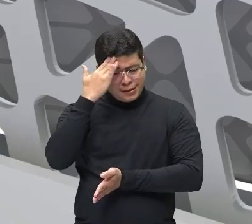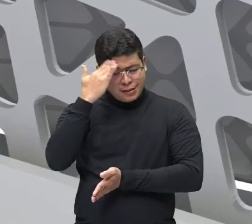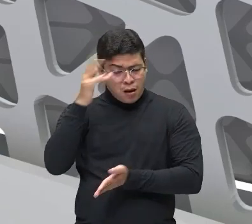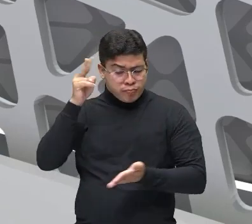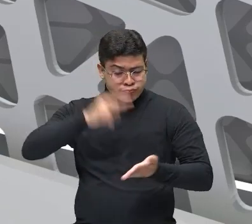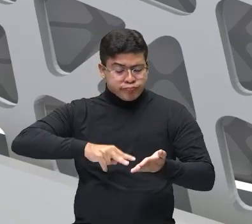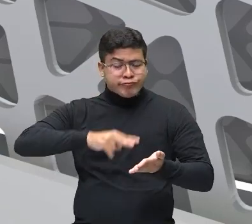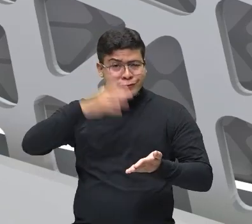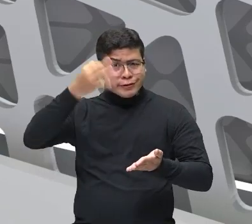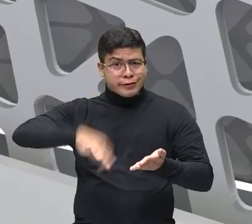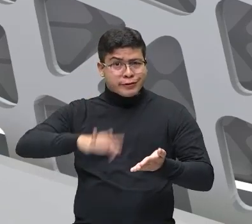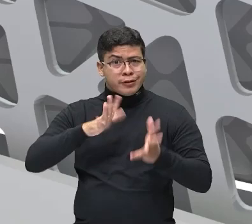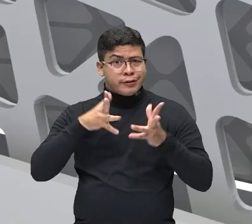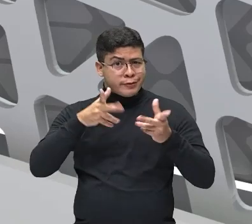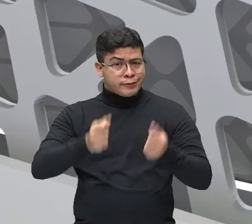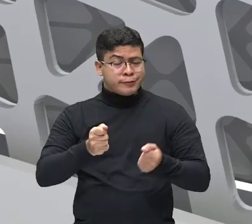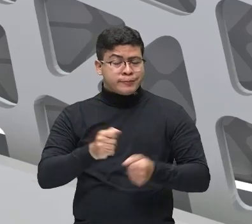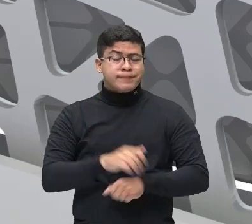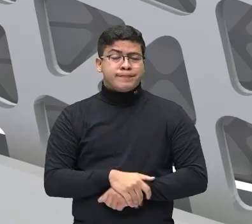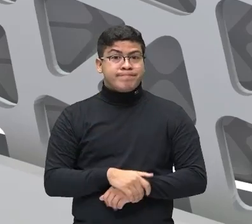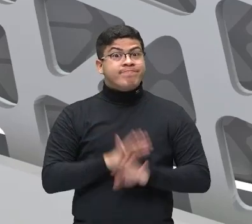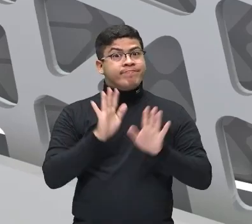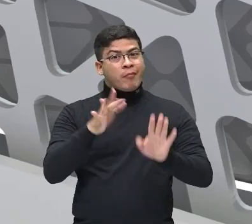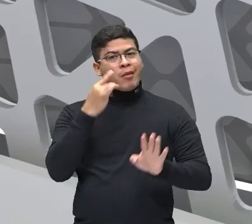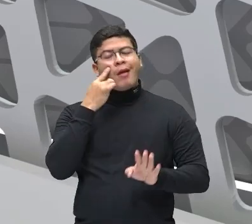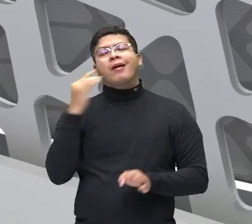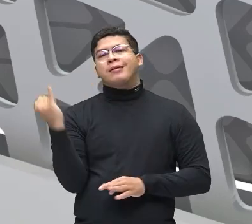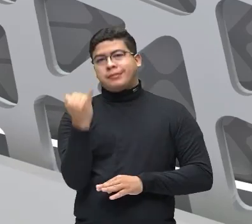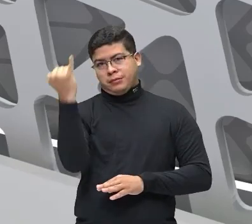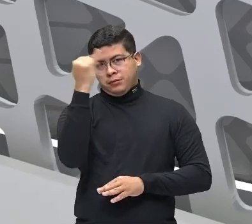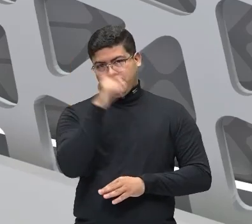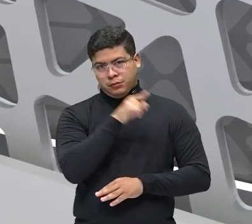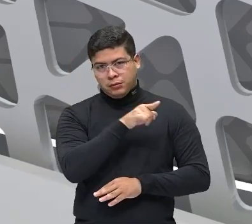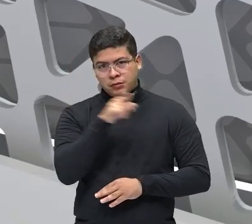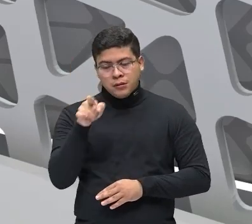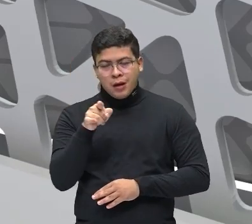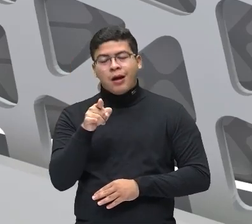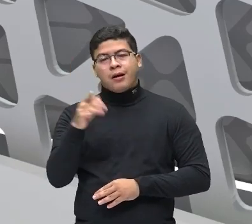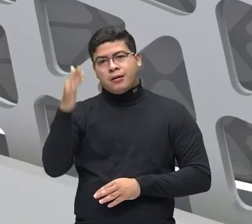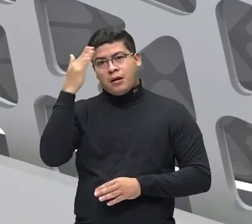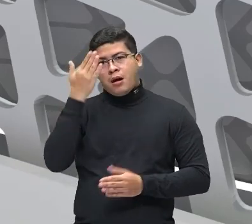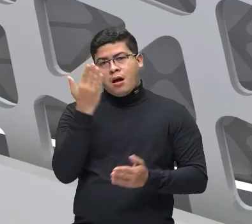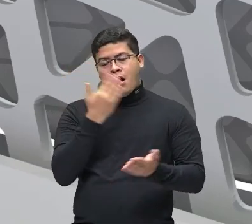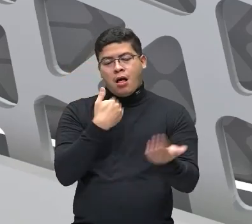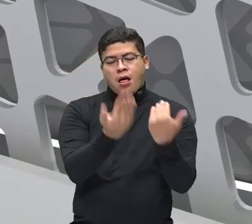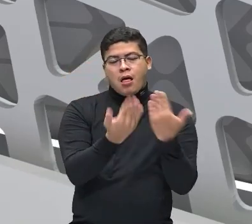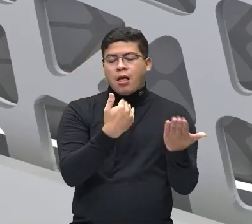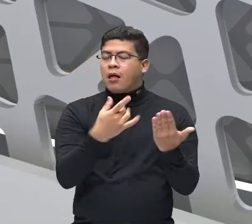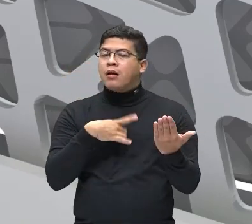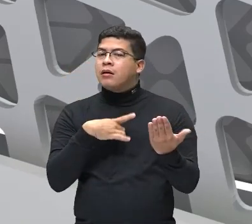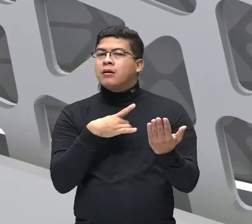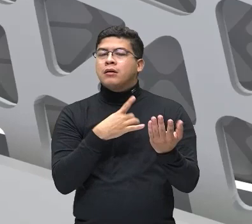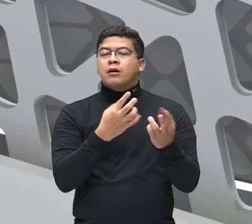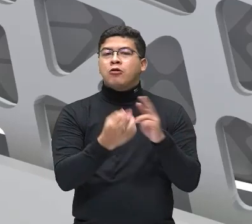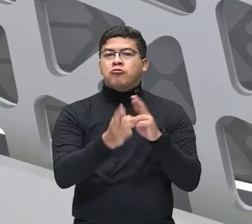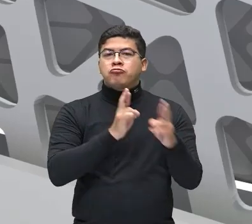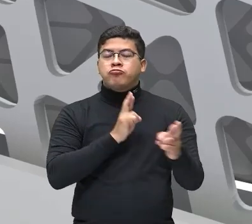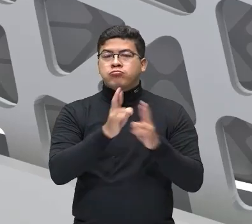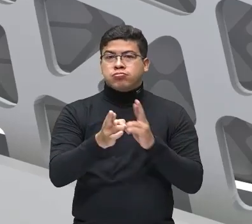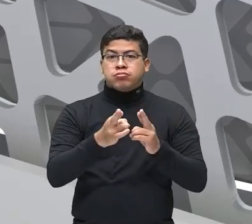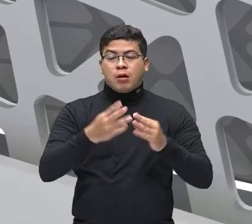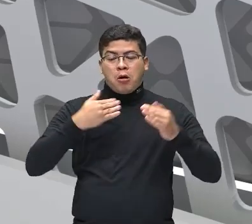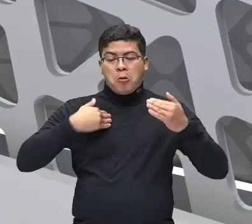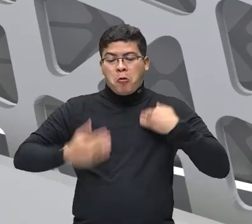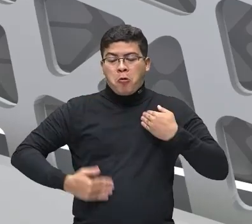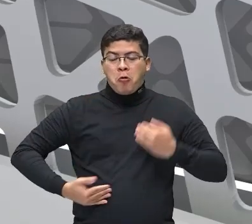bom? E aí, como a gente já sabe da importância da vacinação, a relação dela com o nosso sistema imunológico,